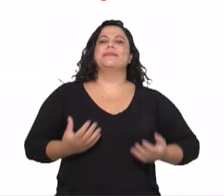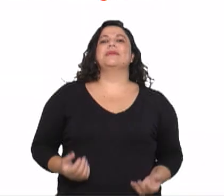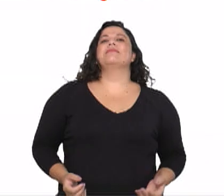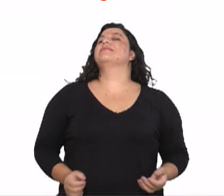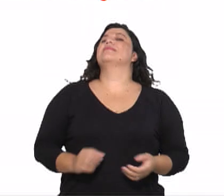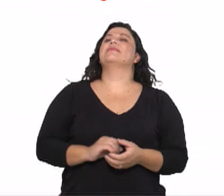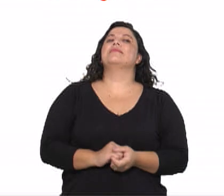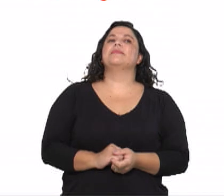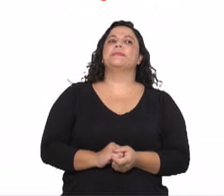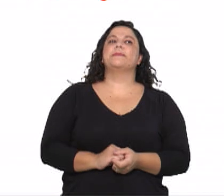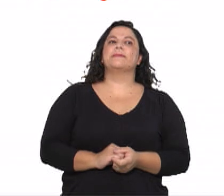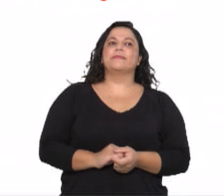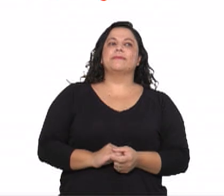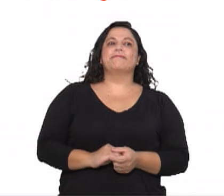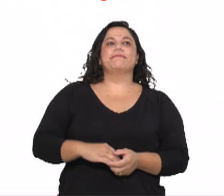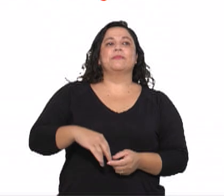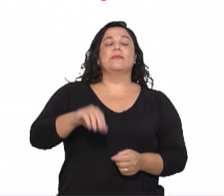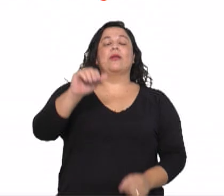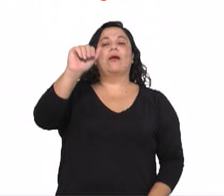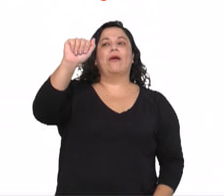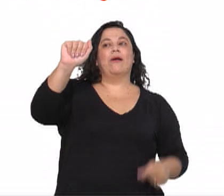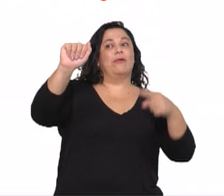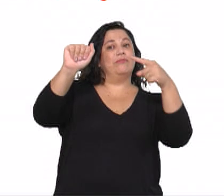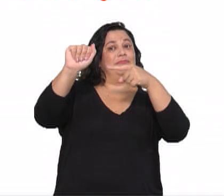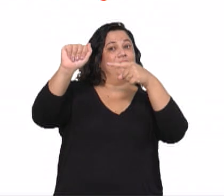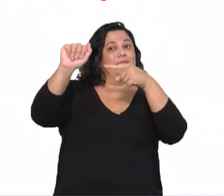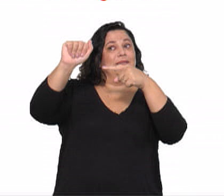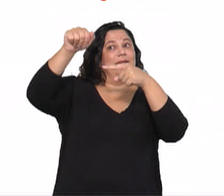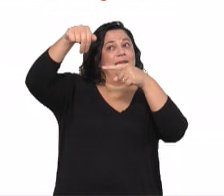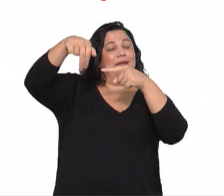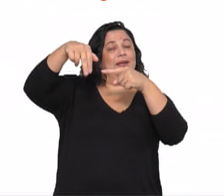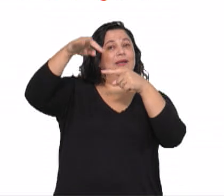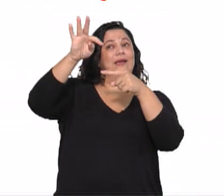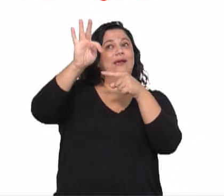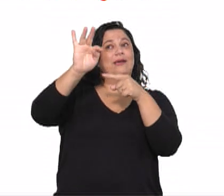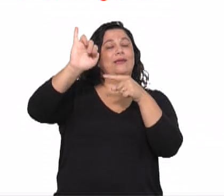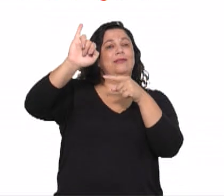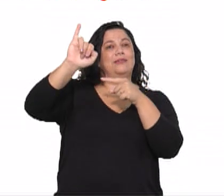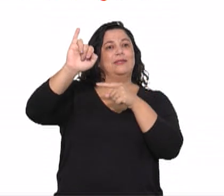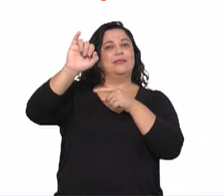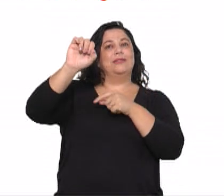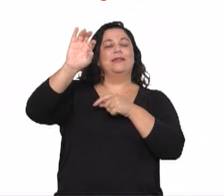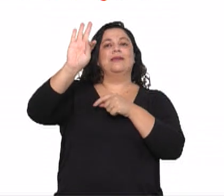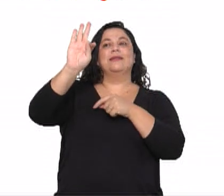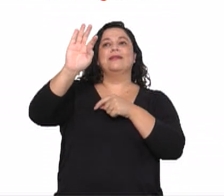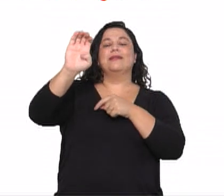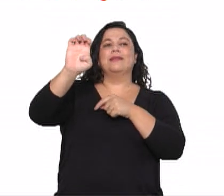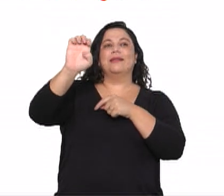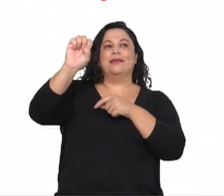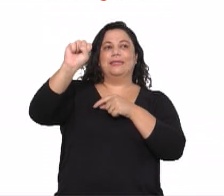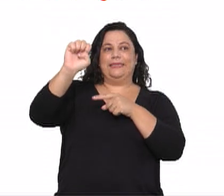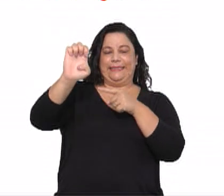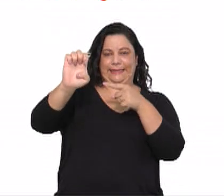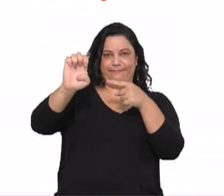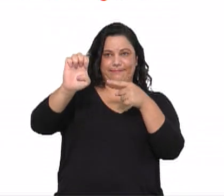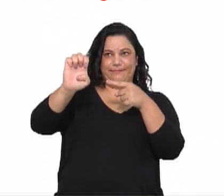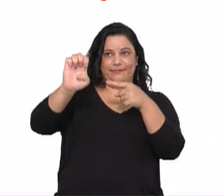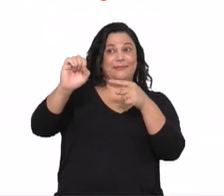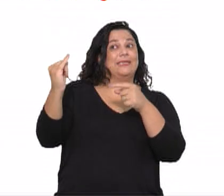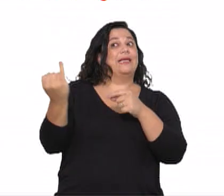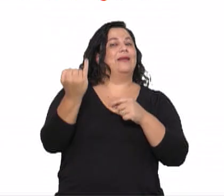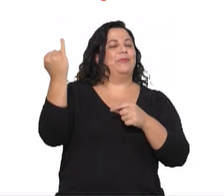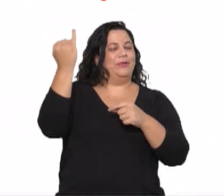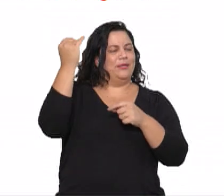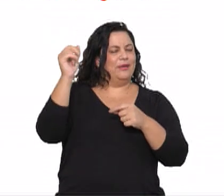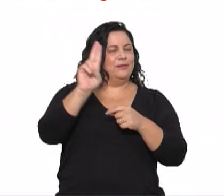de antítese. Olha só como esse nome é importante. Qualquer coisa, faz uma anotaçãozinha aí no seu caderno. Antítese. A